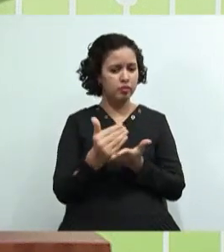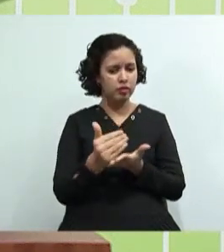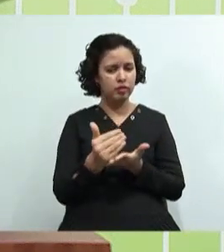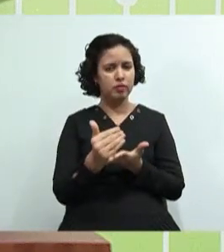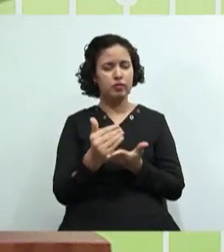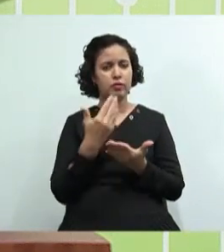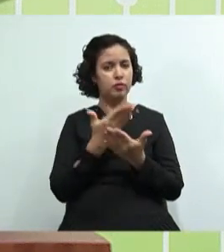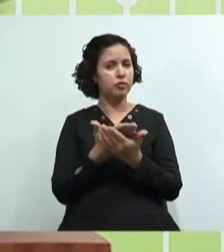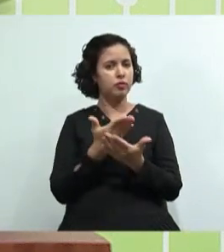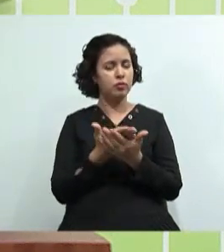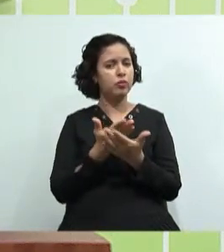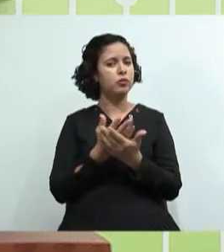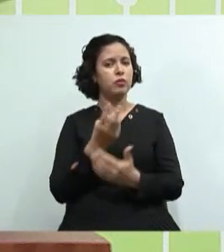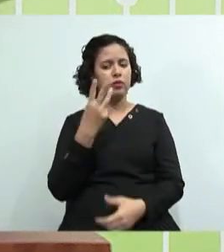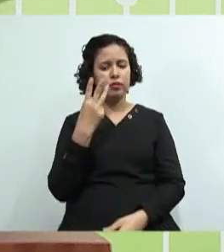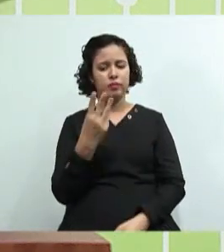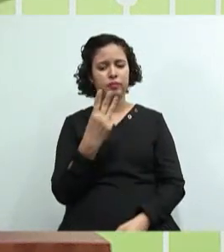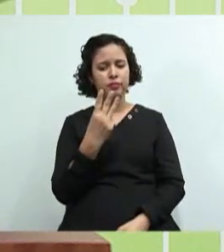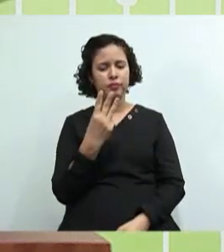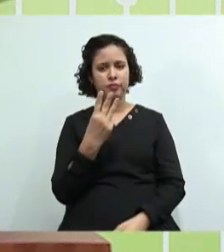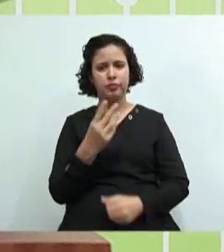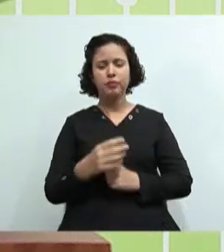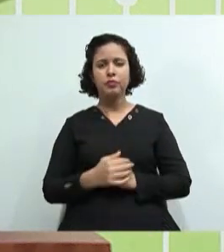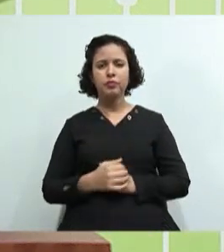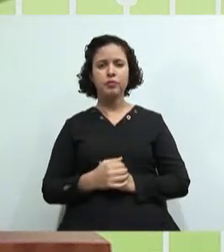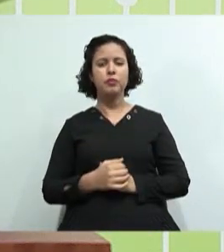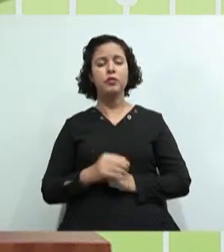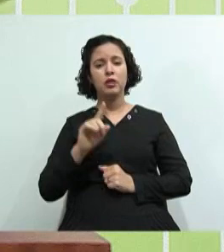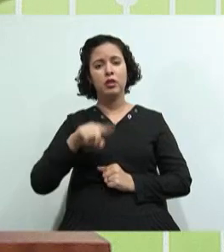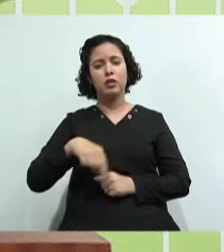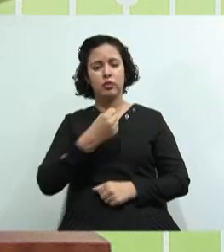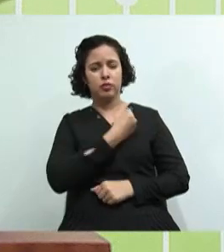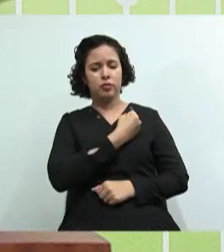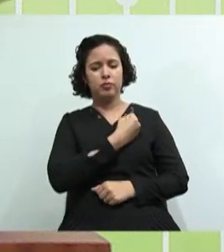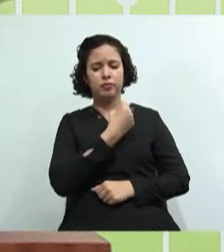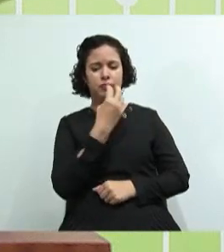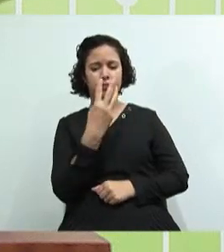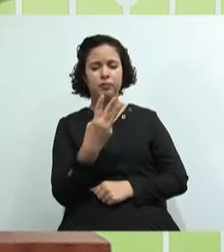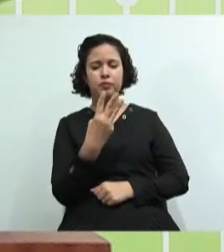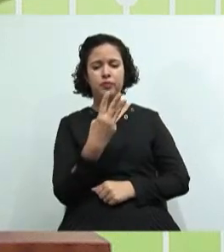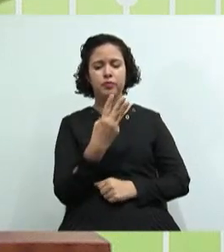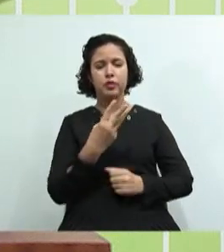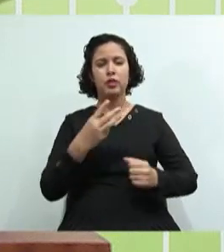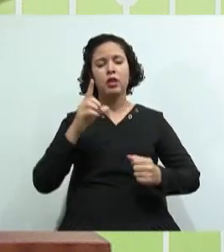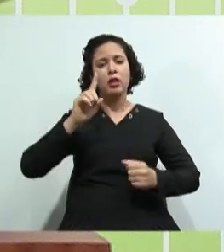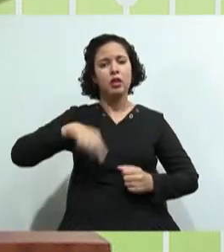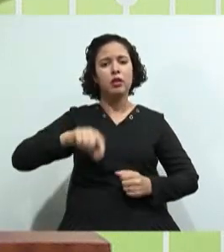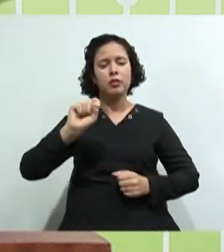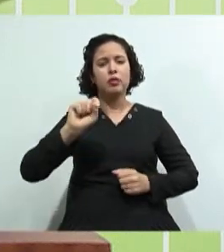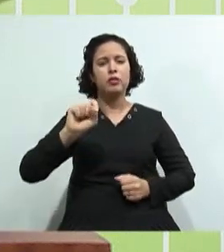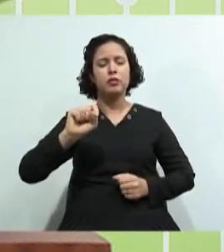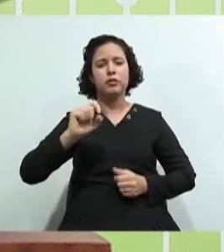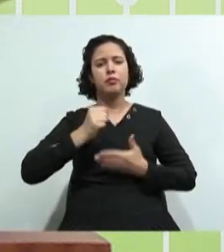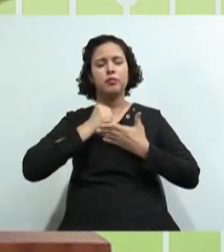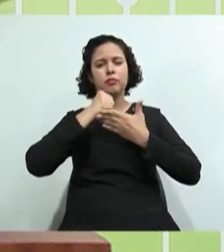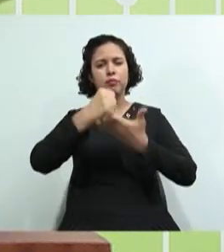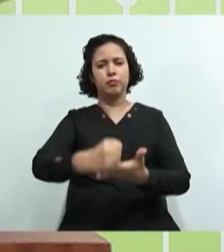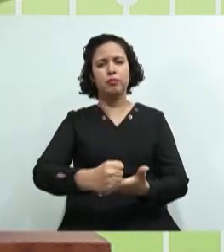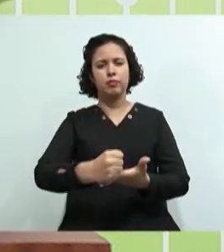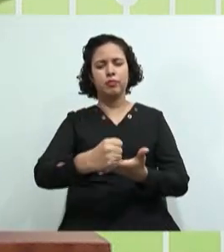na teleaula de número 3, tá bom? Teleaula de número 3 e essa teleaula é aquela que vai